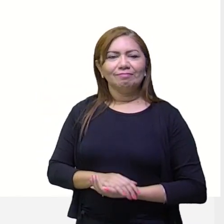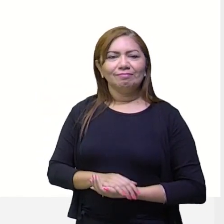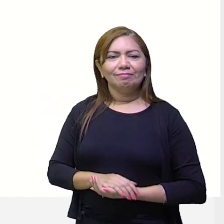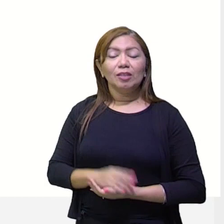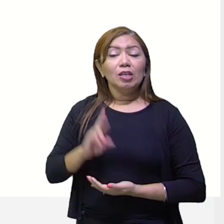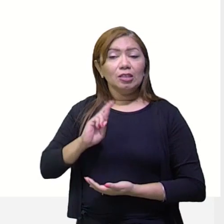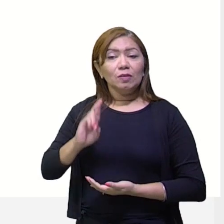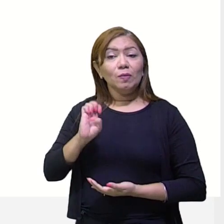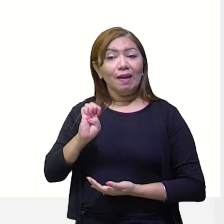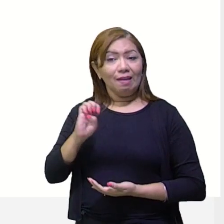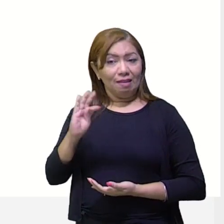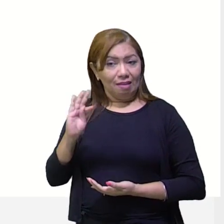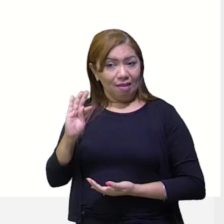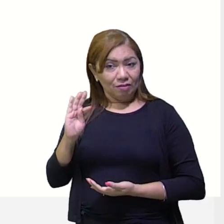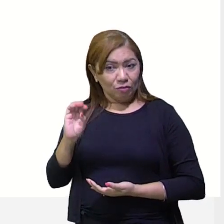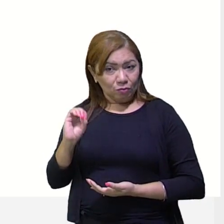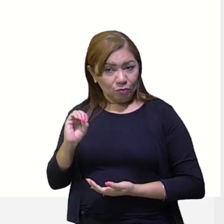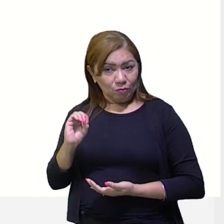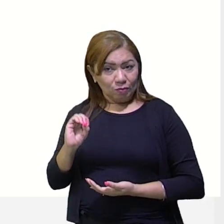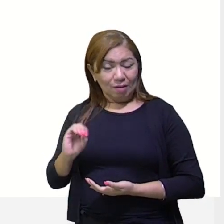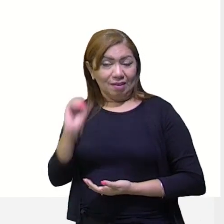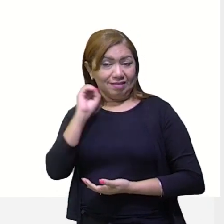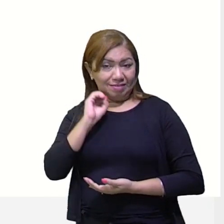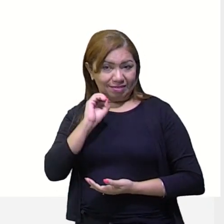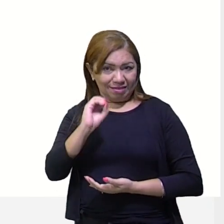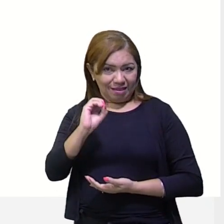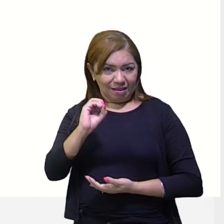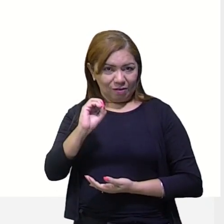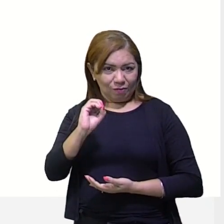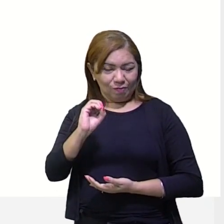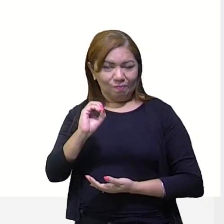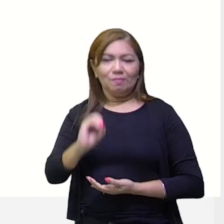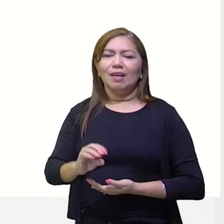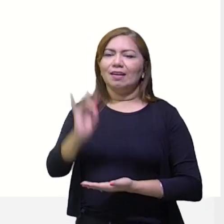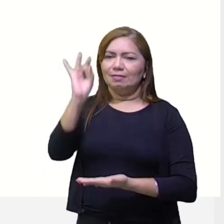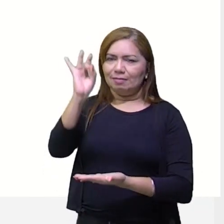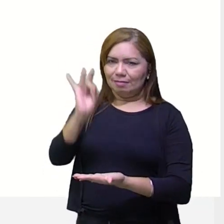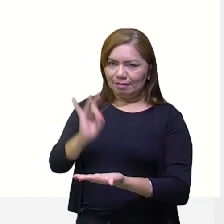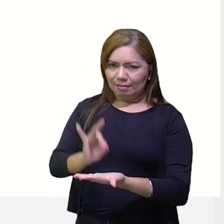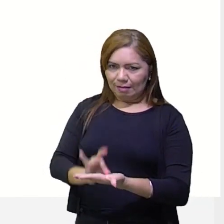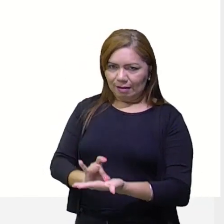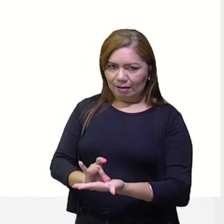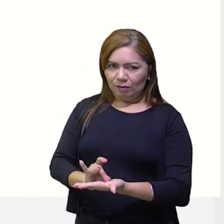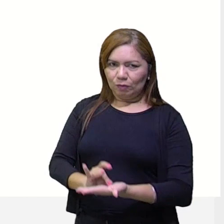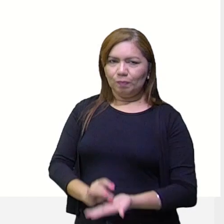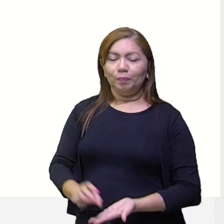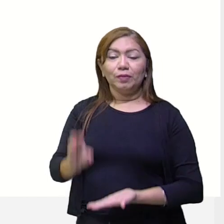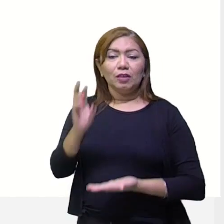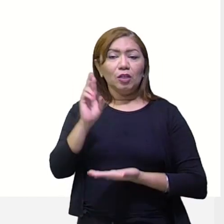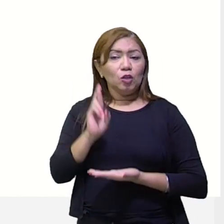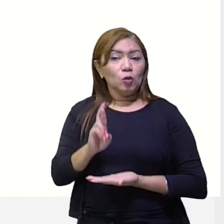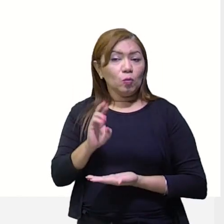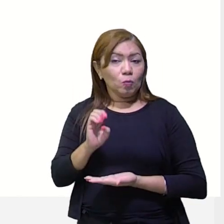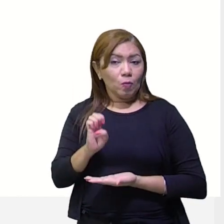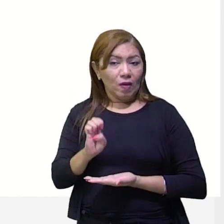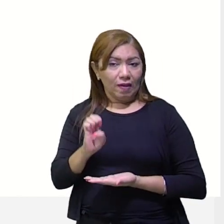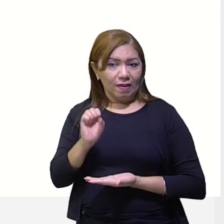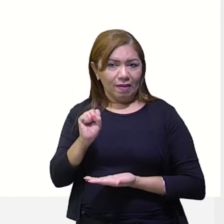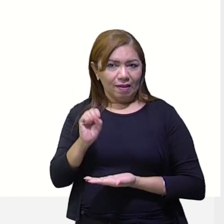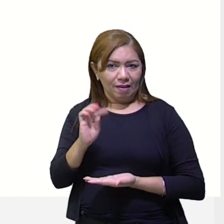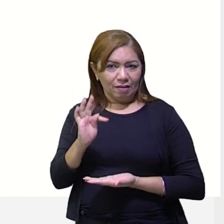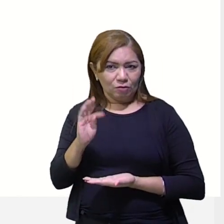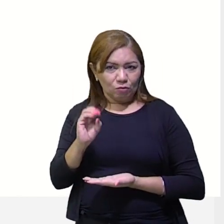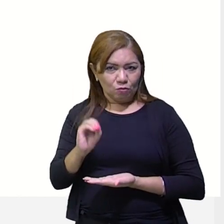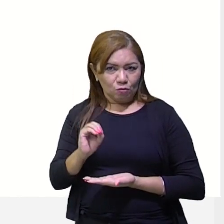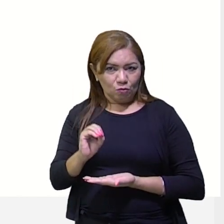for igual a zero, nós temos uma divisão o quê? Exata. Se o nosso resto for diferente de